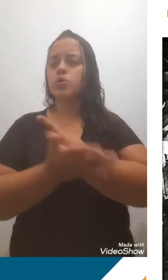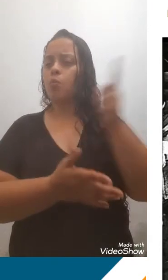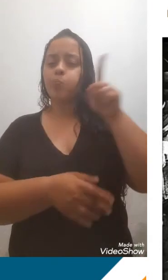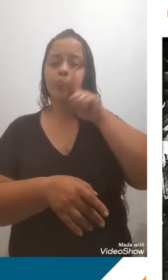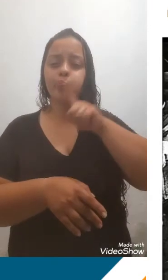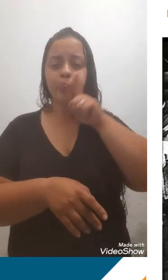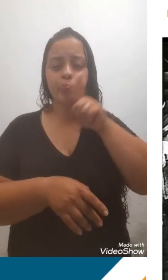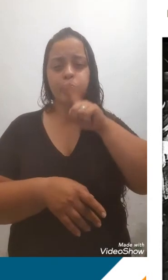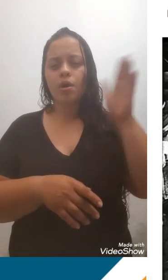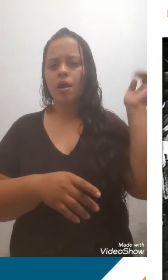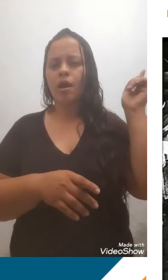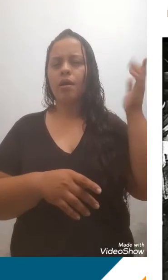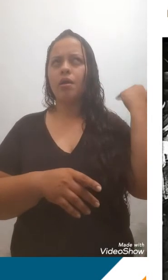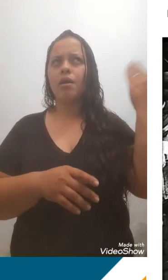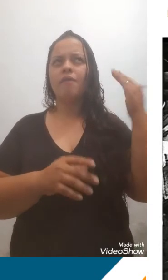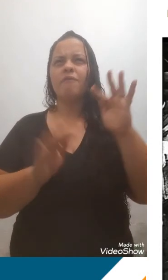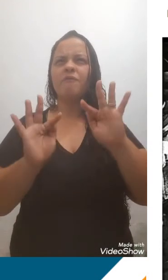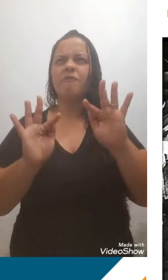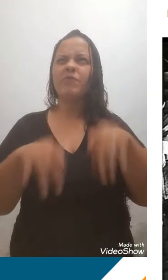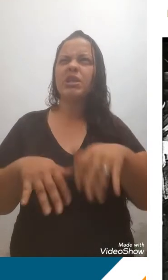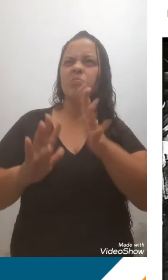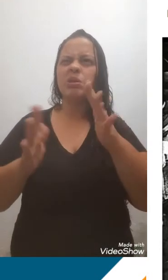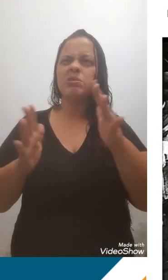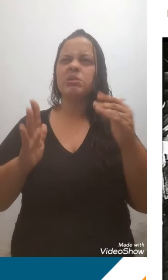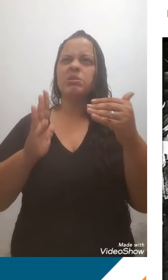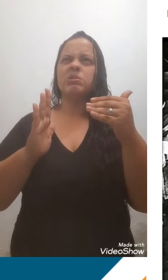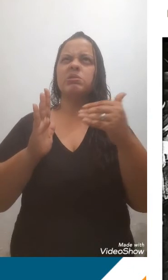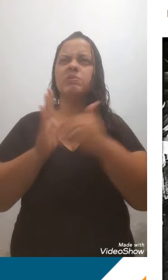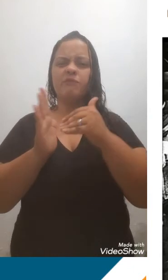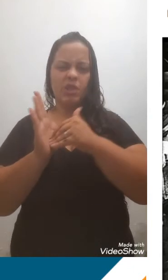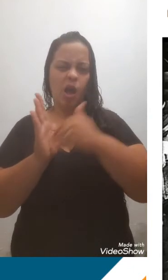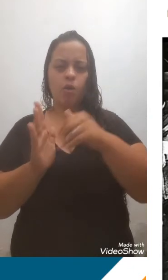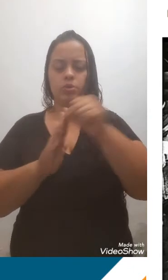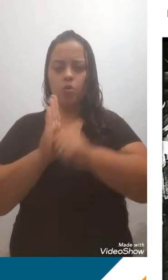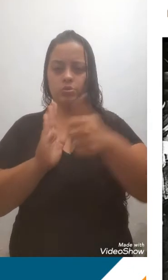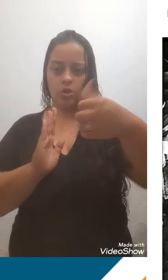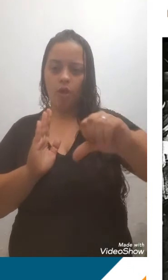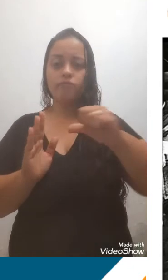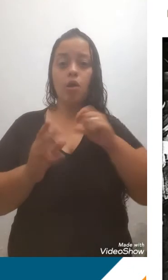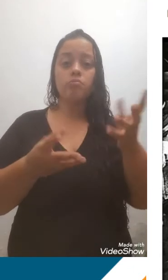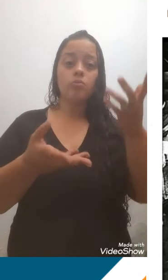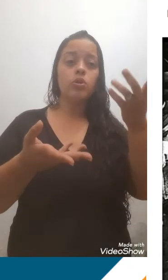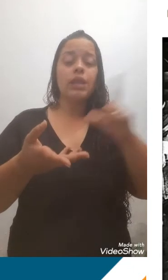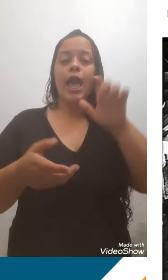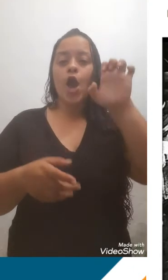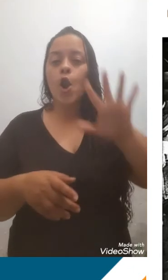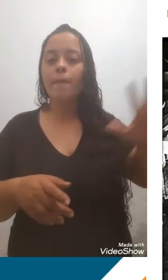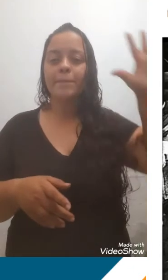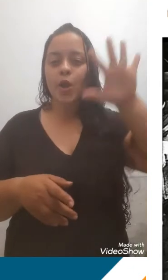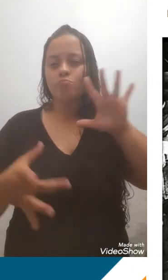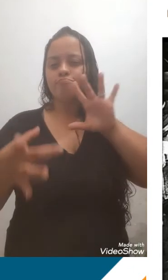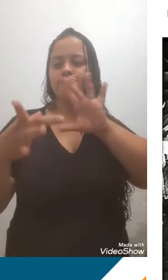Estados Unidos, tá? No finalzinho do século XIX, mas eu trouxe ela para o nosso contexto europeu, porque o contexto ele é